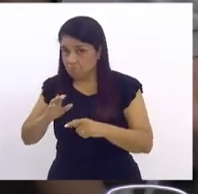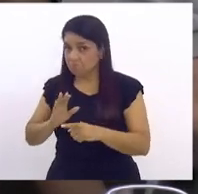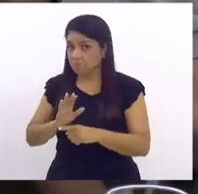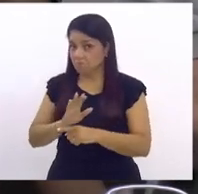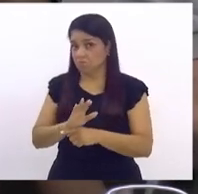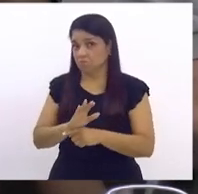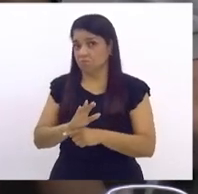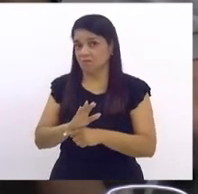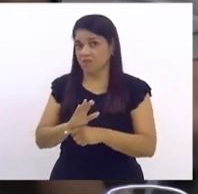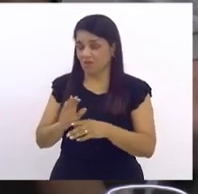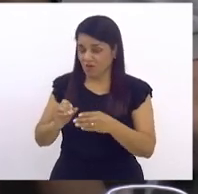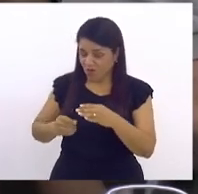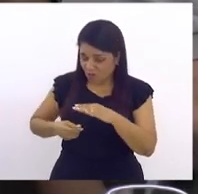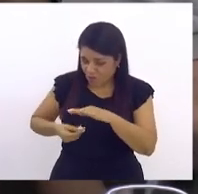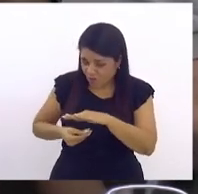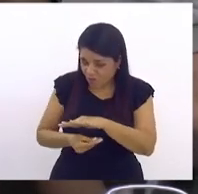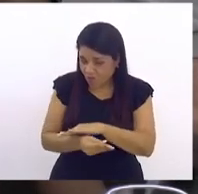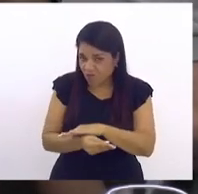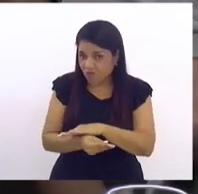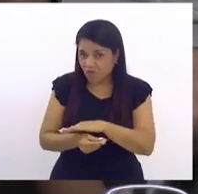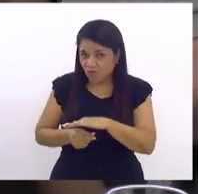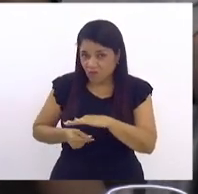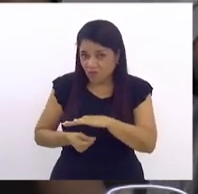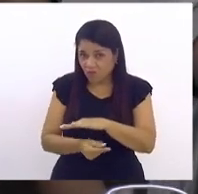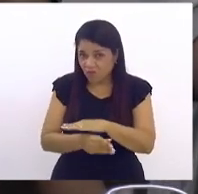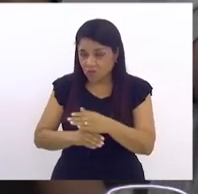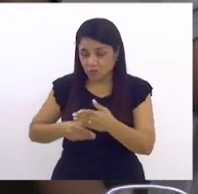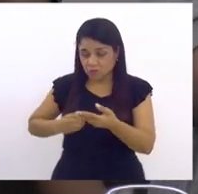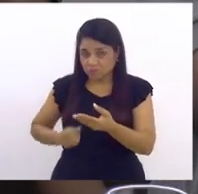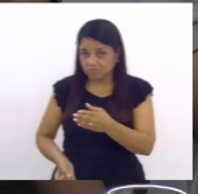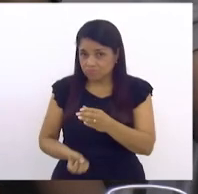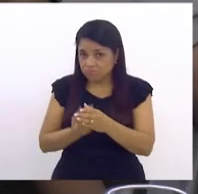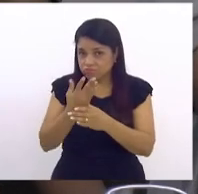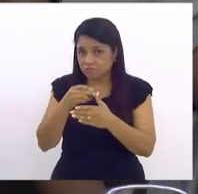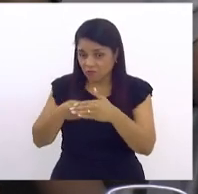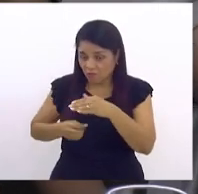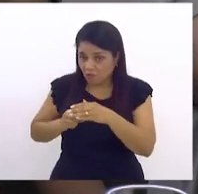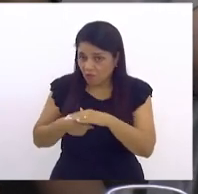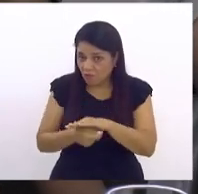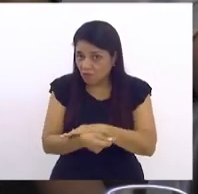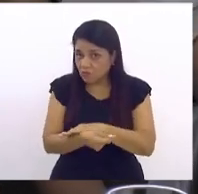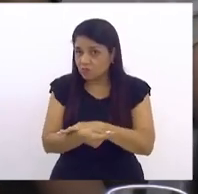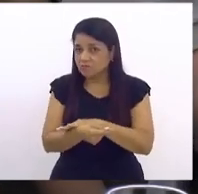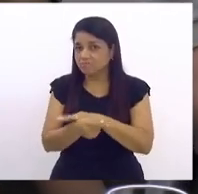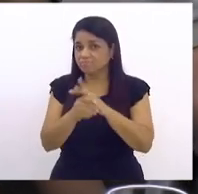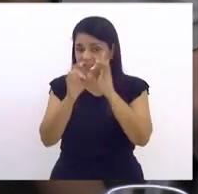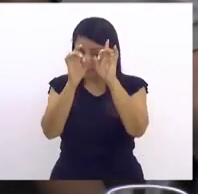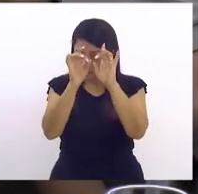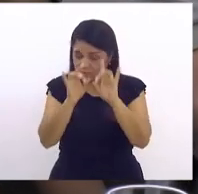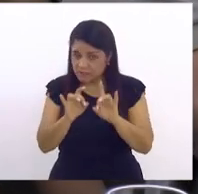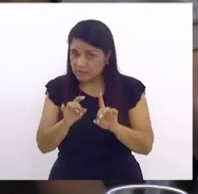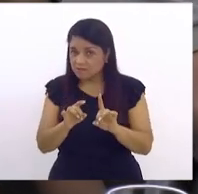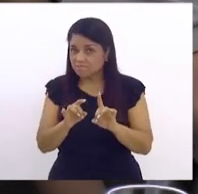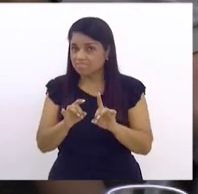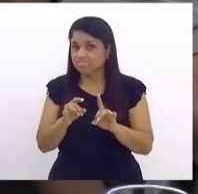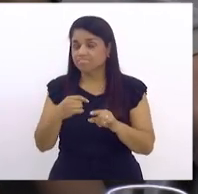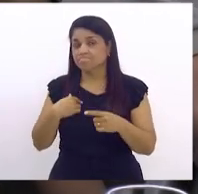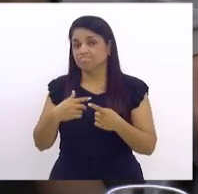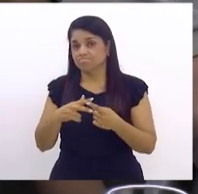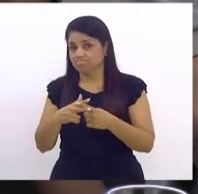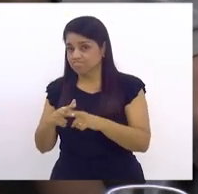quer um fundo específico para isso, eu tenho minhas dúvidas. Por isso que eu queria ouvir o deputado Vinícius Cozzolino para ter